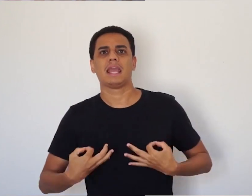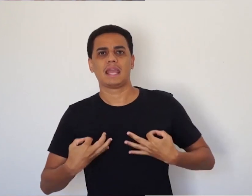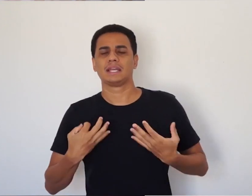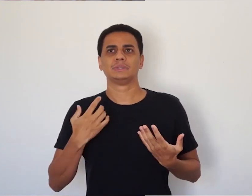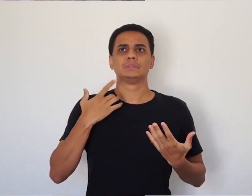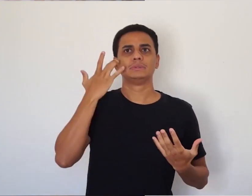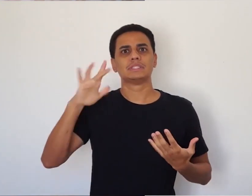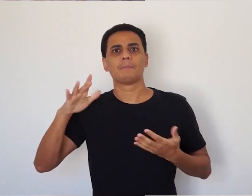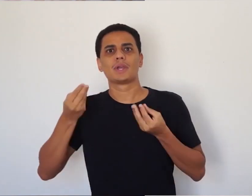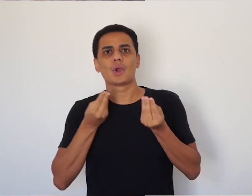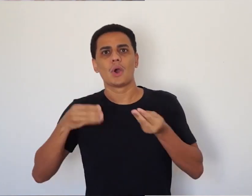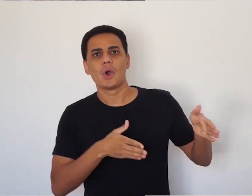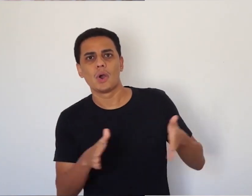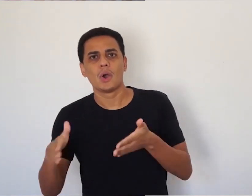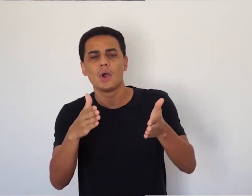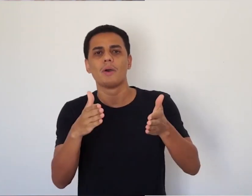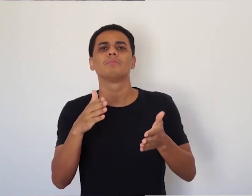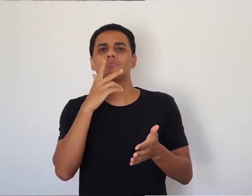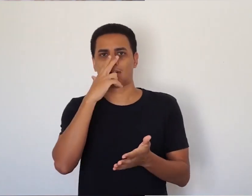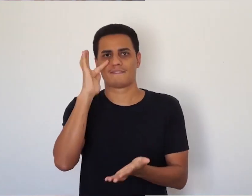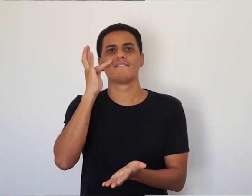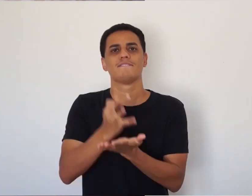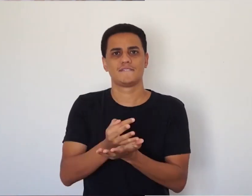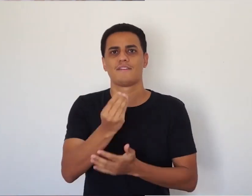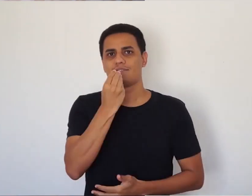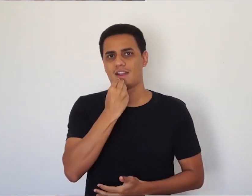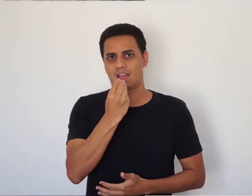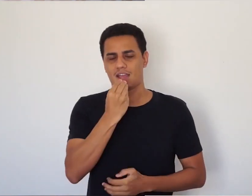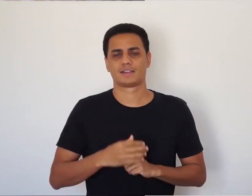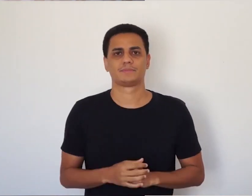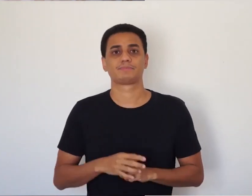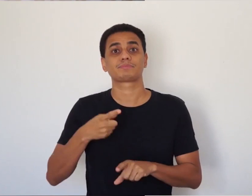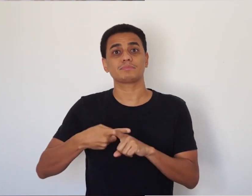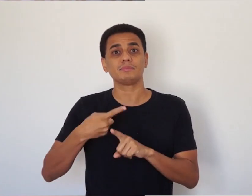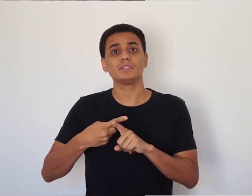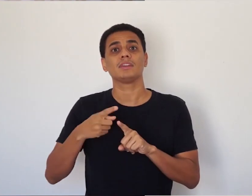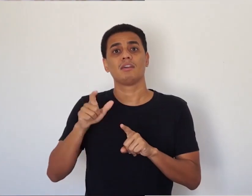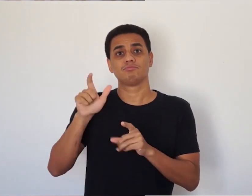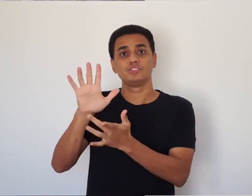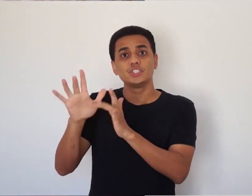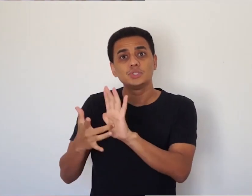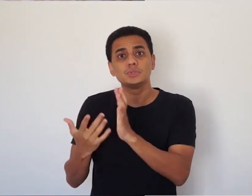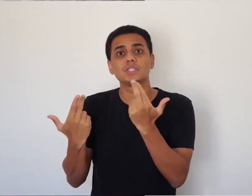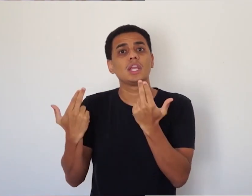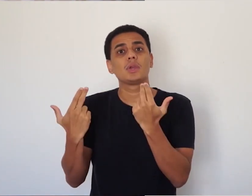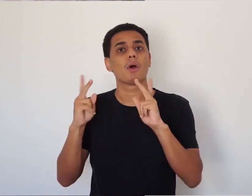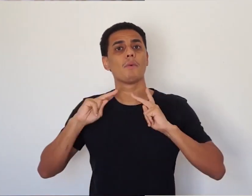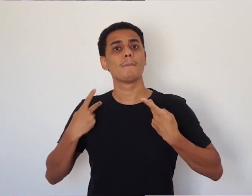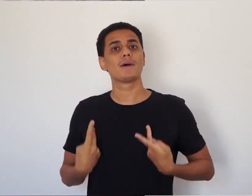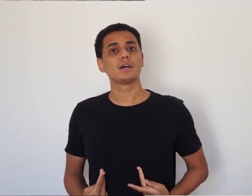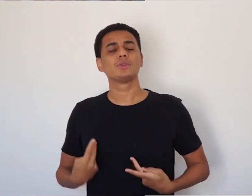incerteza naquele momento. A gente percebe a fragilidade da nossa fé. Porque um Cristo que se fez homem veio